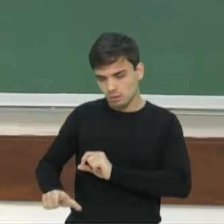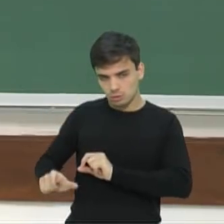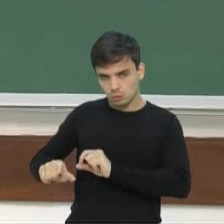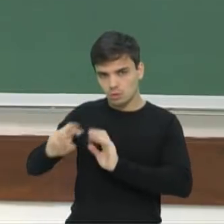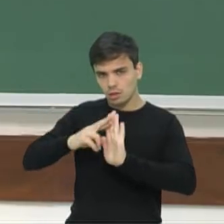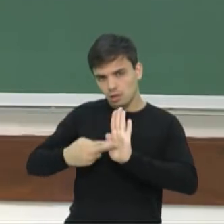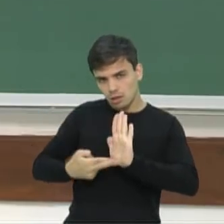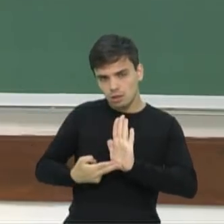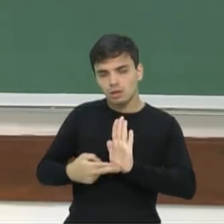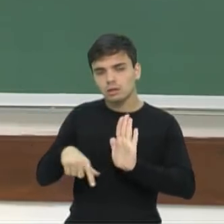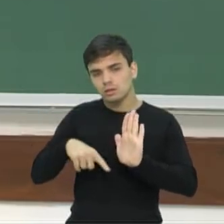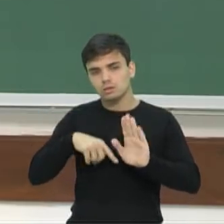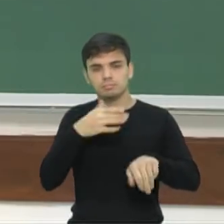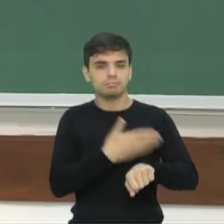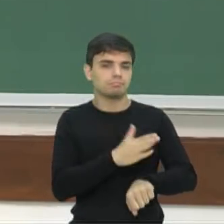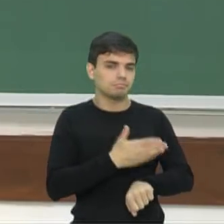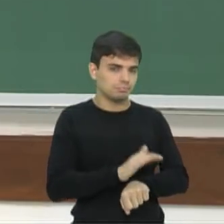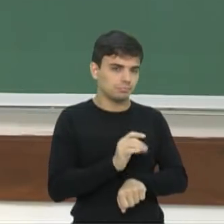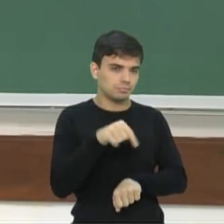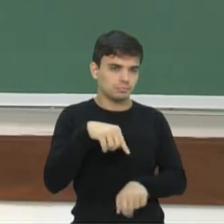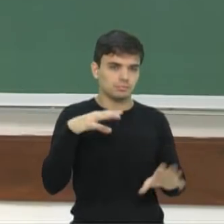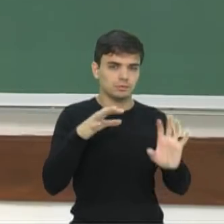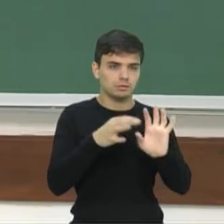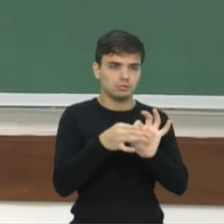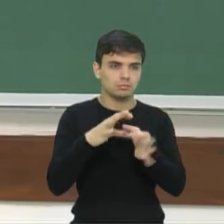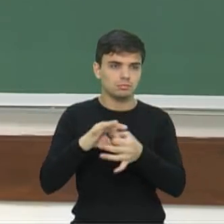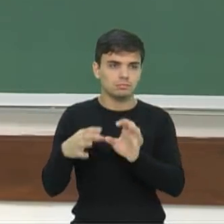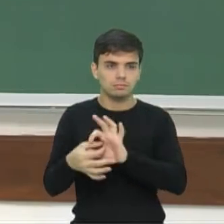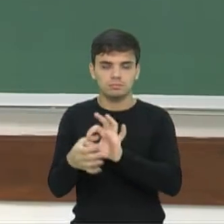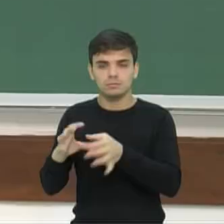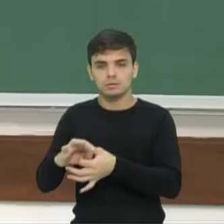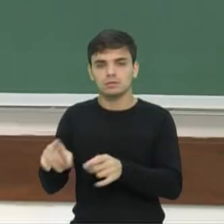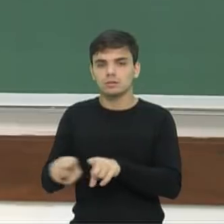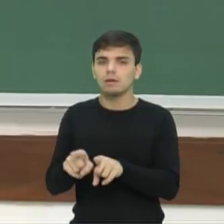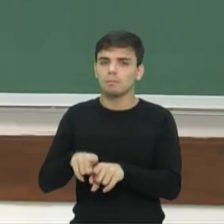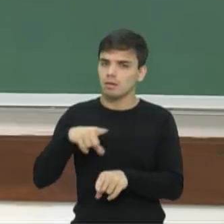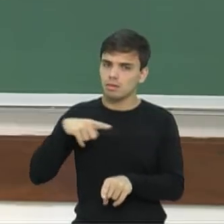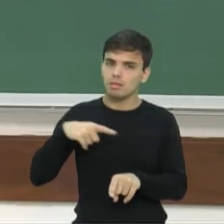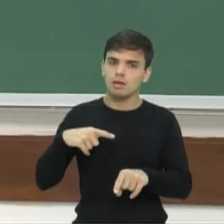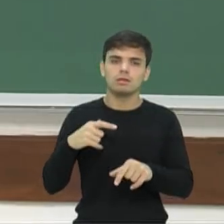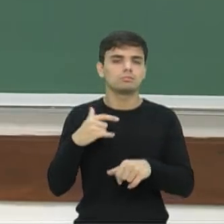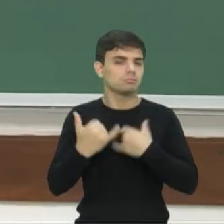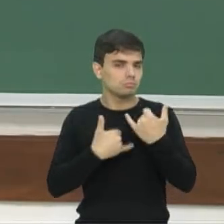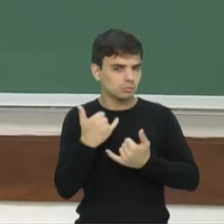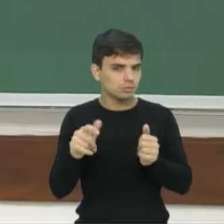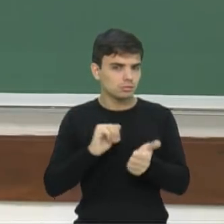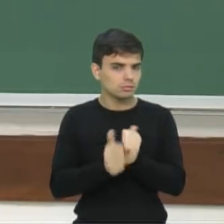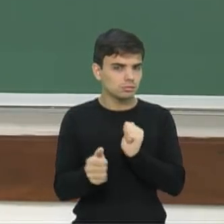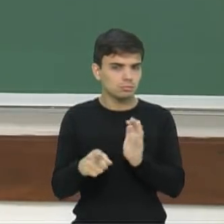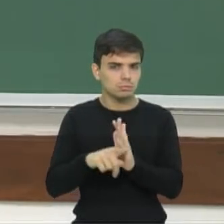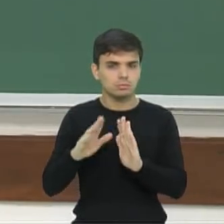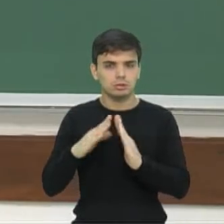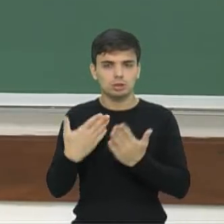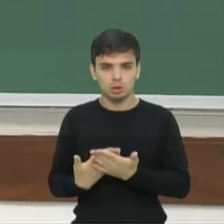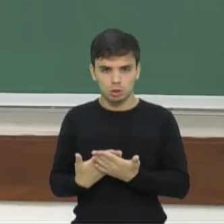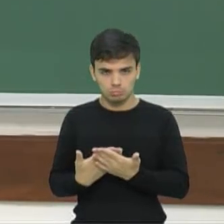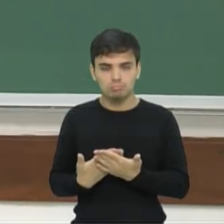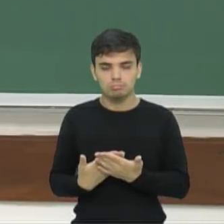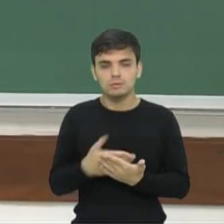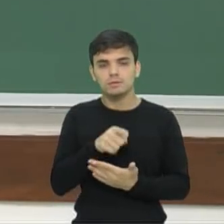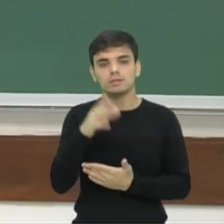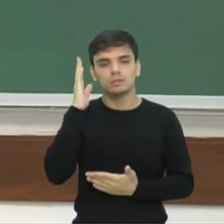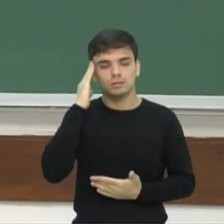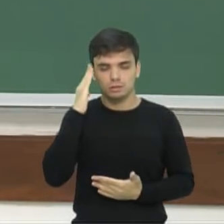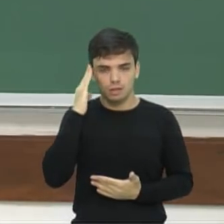muito forte, bastante praticado nas Olimpíadas, presente nos Jogos Escolares também. Então você que participa dos Jogos Escolares, você que já vivenciou na